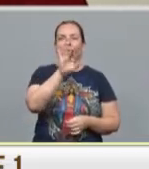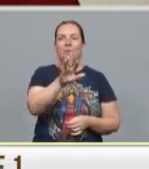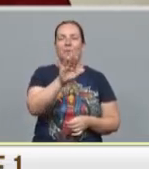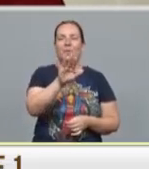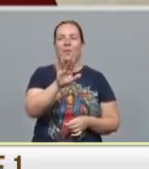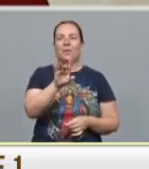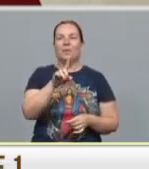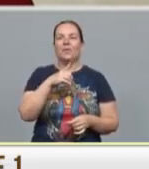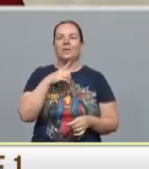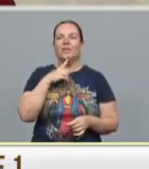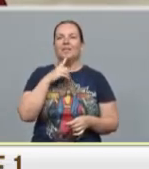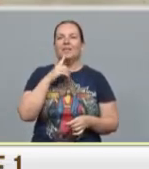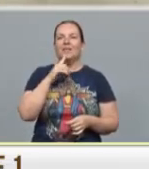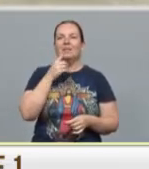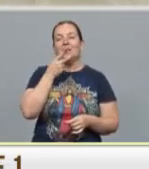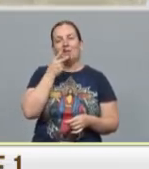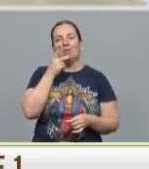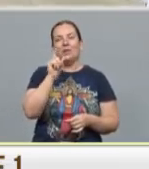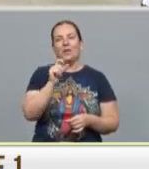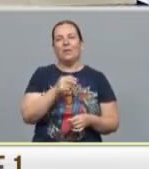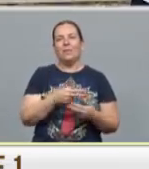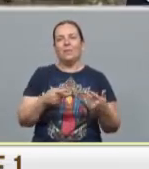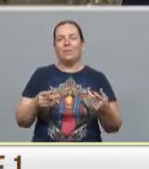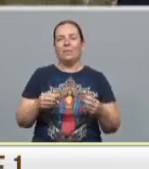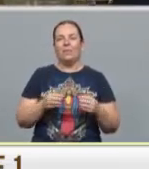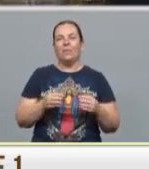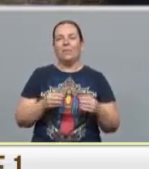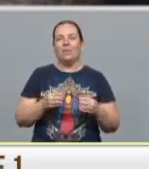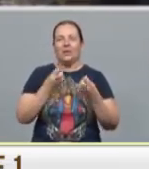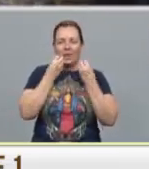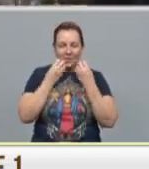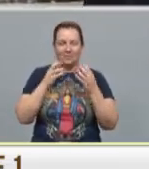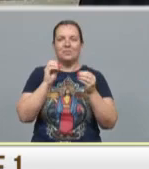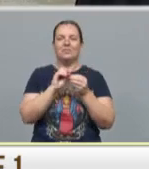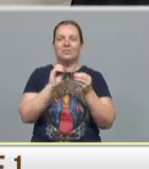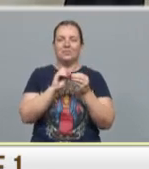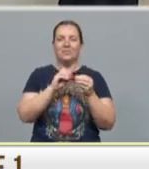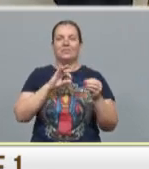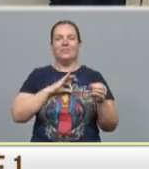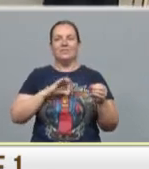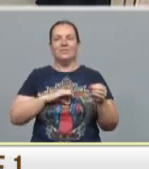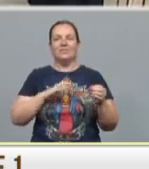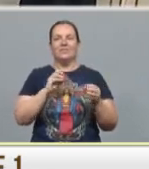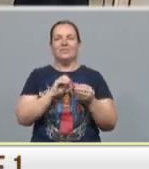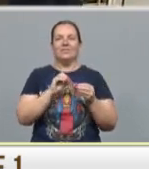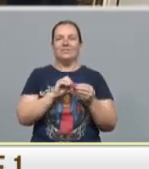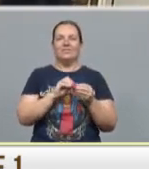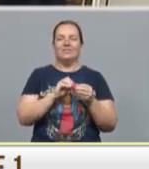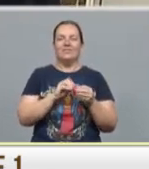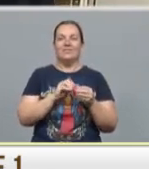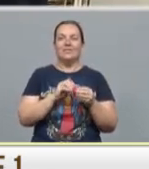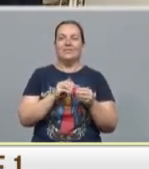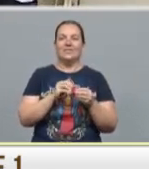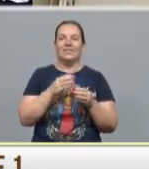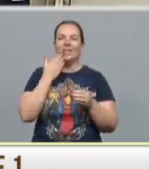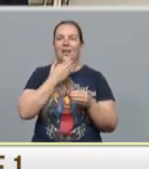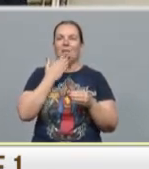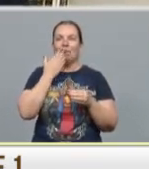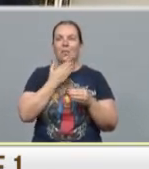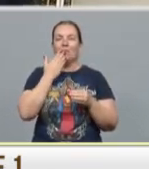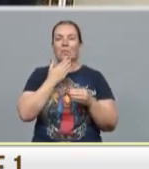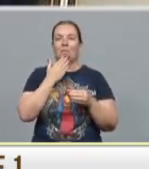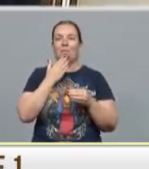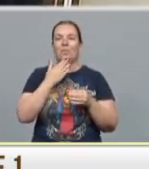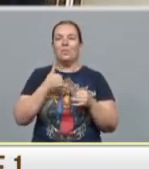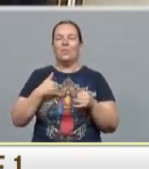A gente tem um comentário, é bom fazer aniversário de padre, que aí eles não fazem bolo de aniversário. Sabe qual é o problema? Bolo de